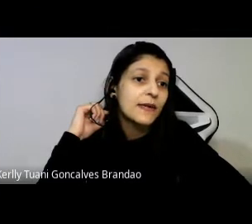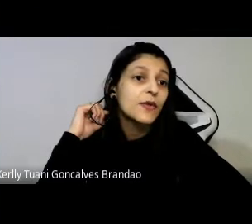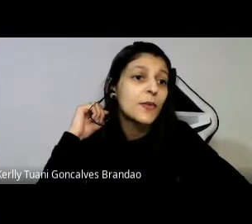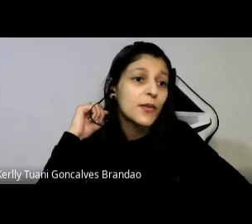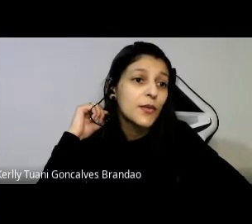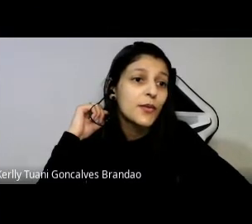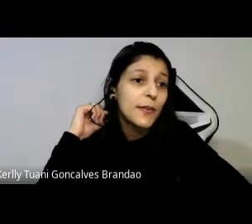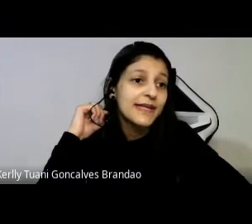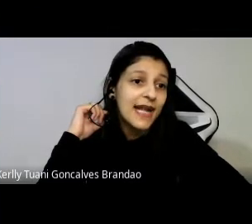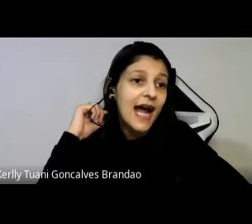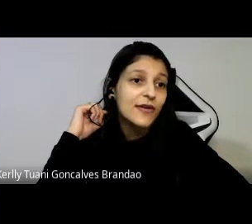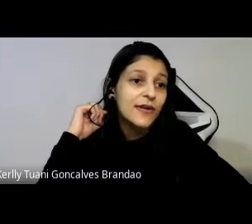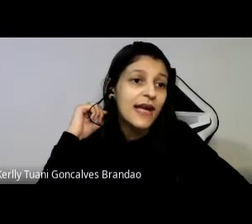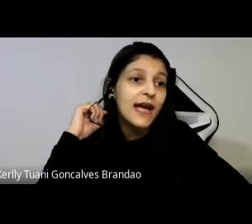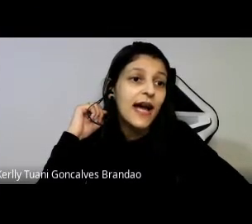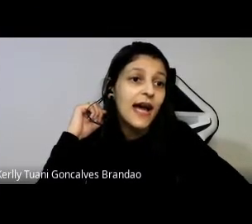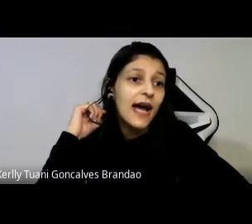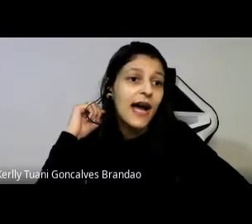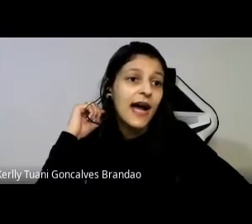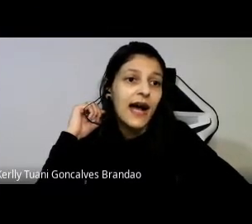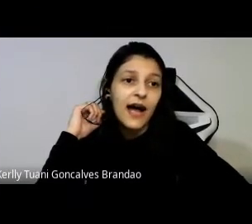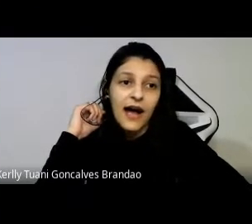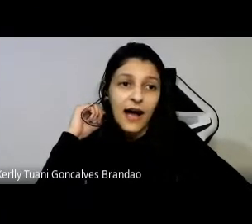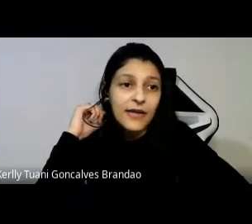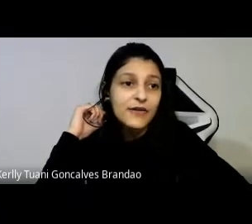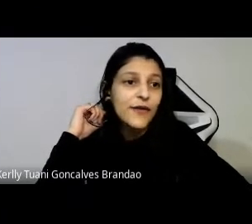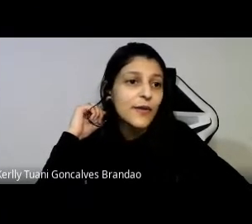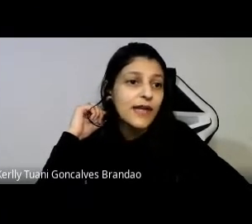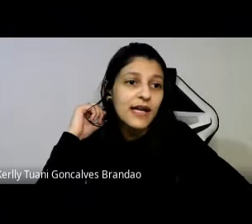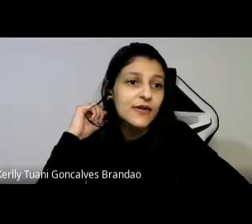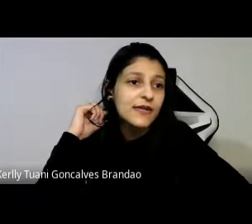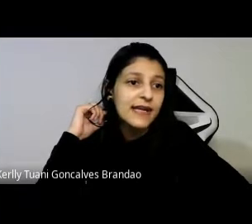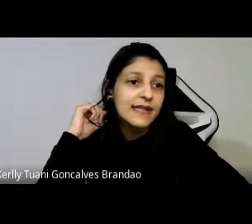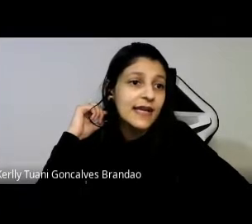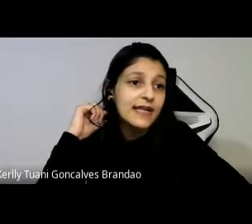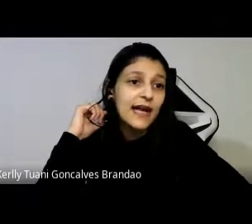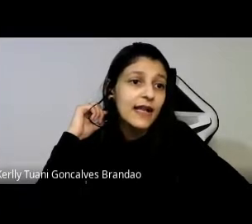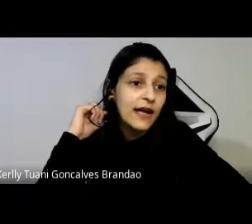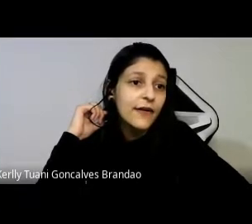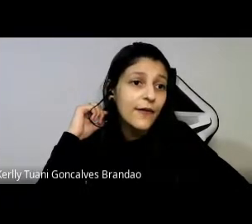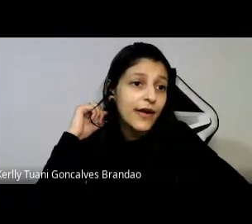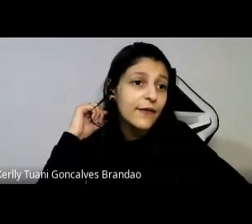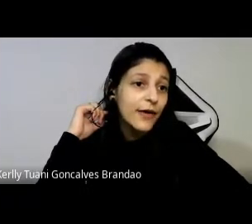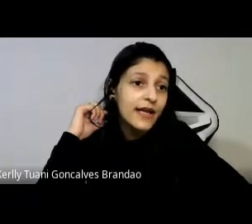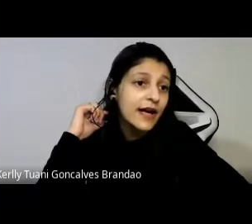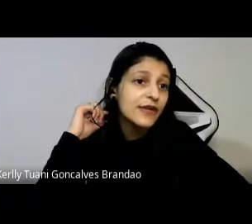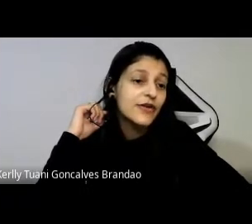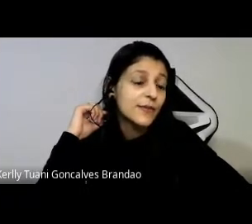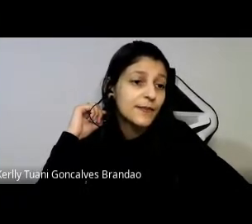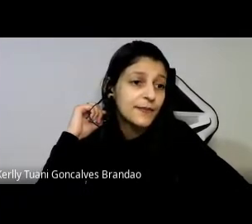por exemplo, no mestrado, né, a minha dificuldade na escrita, ela